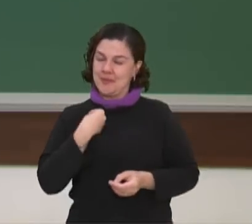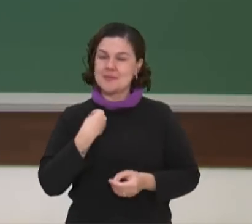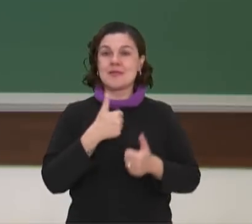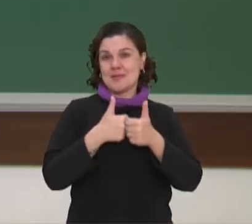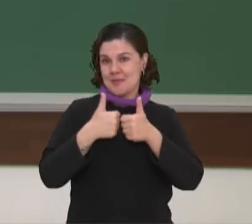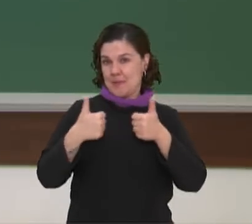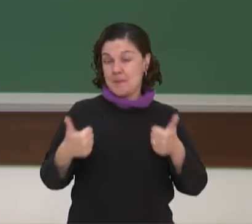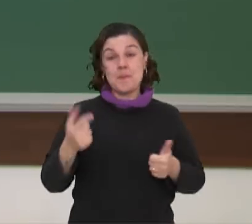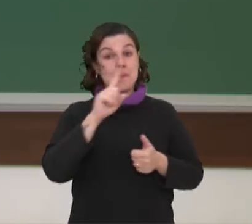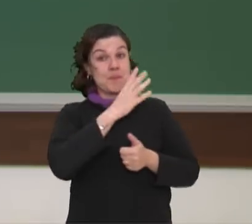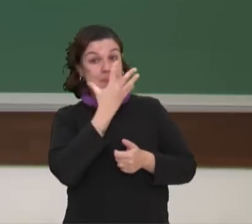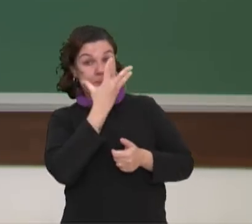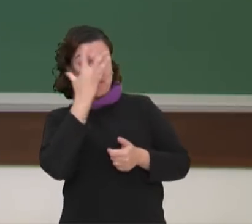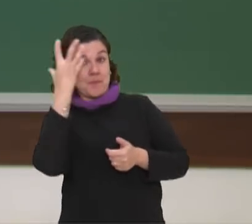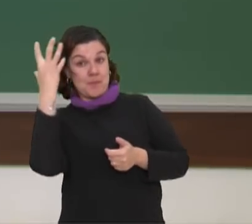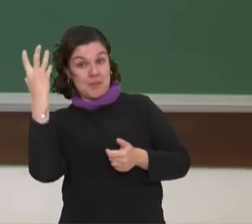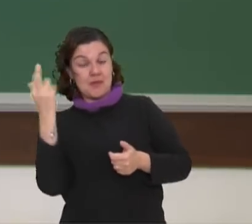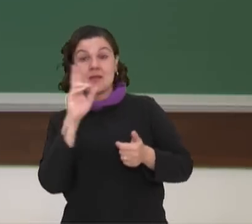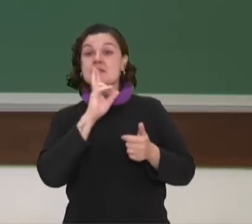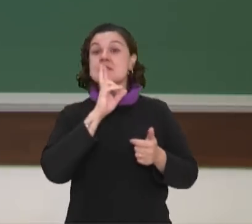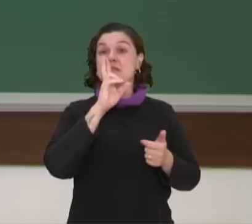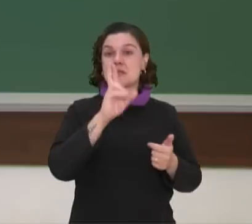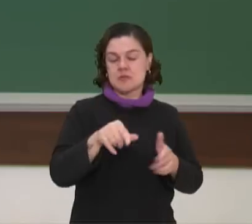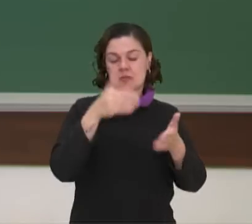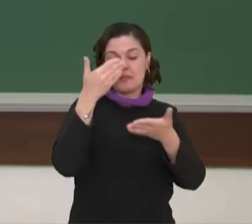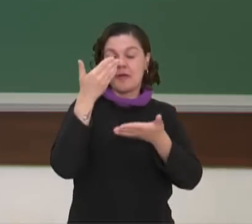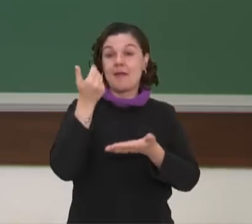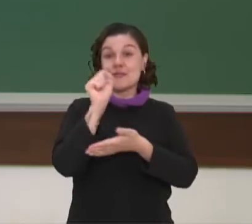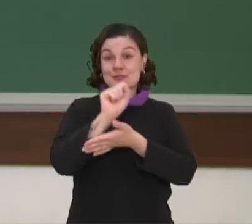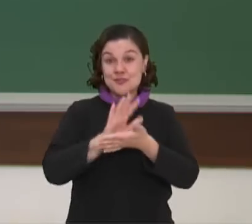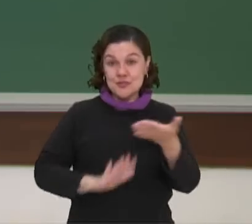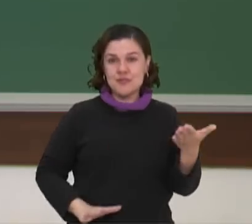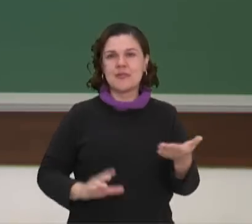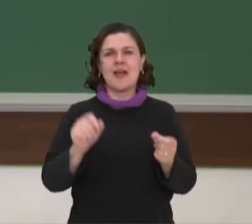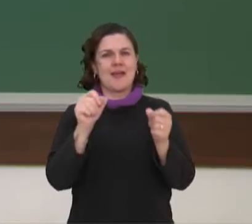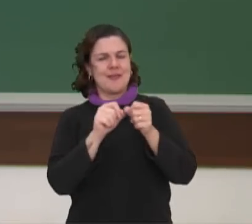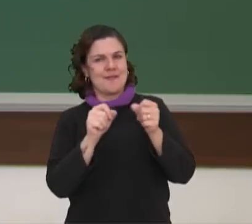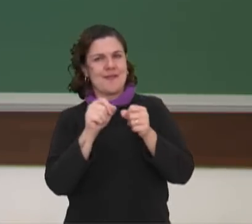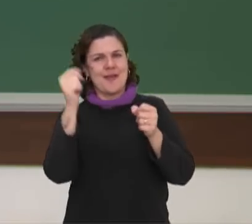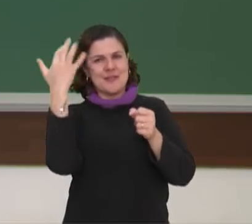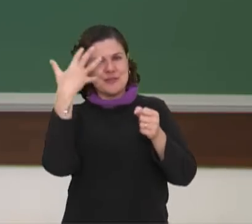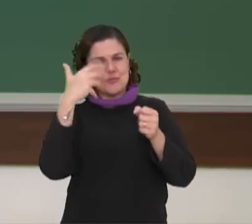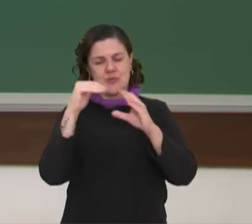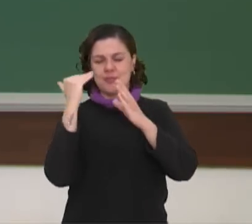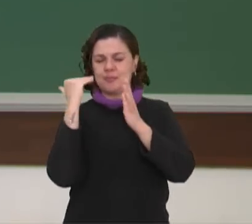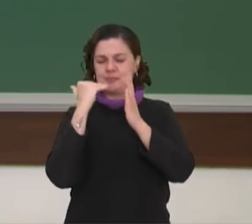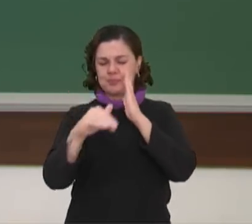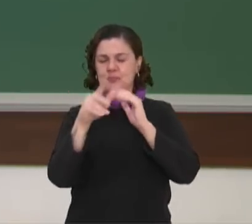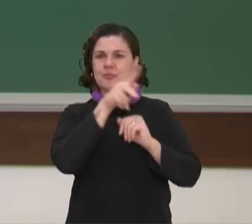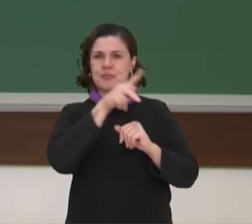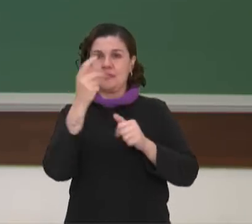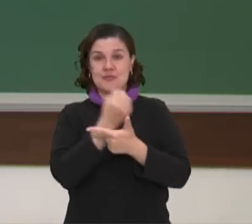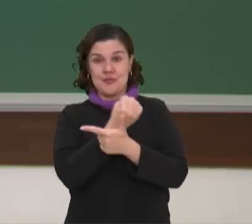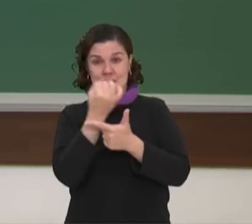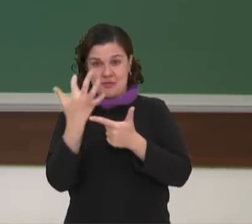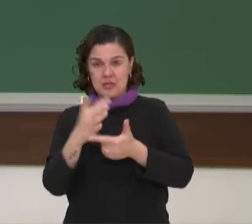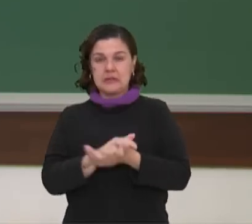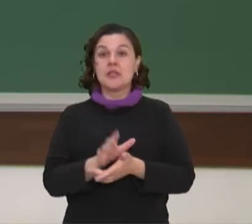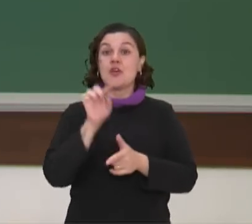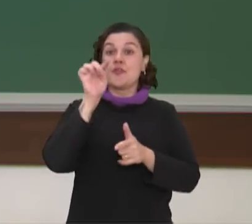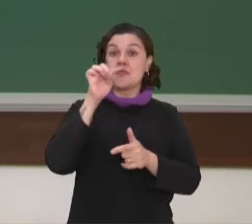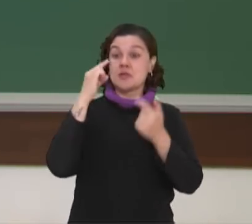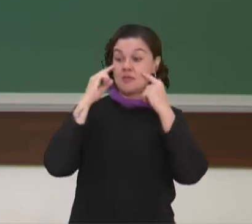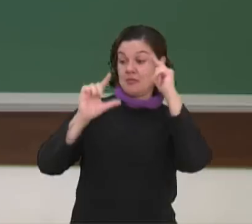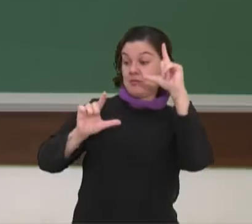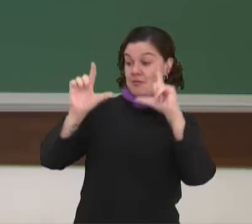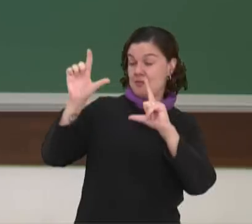chamada. Não esquece de responder as tarefas do Classroom. Faz bem bonitinho e envia para você ter a sua nota. Você que assiste